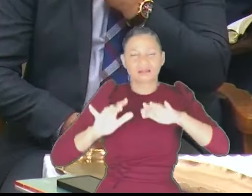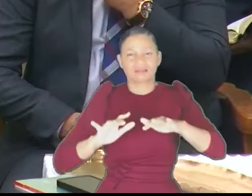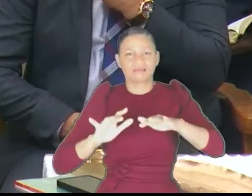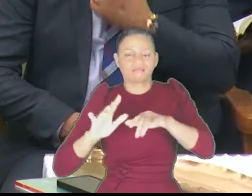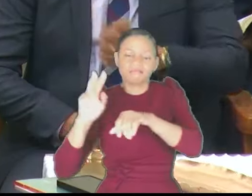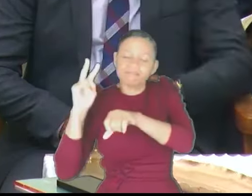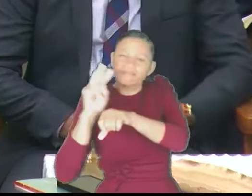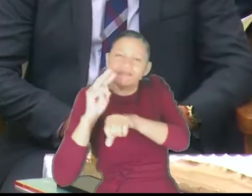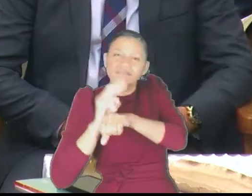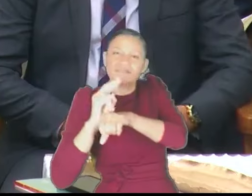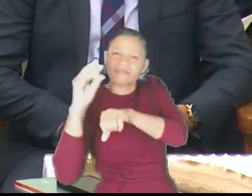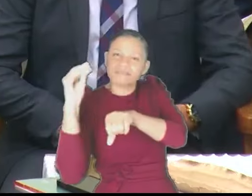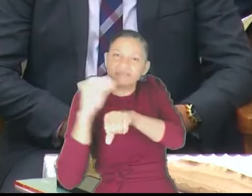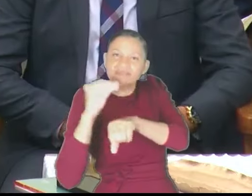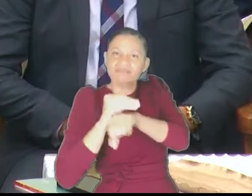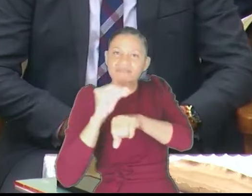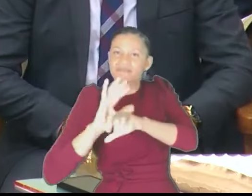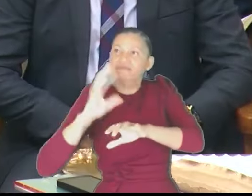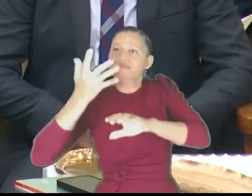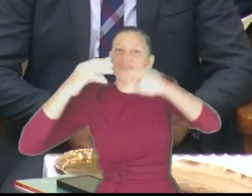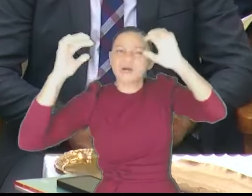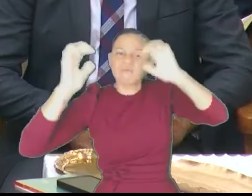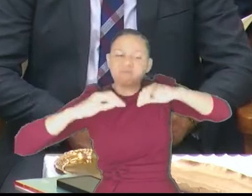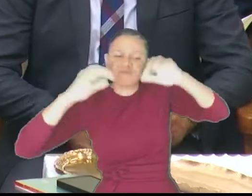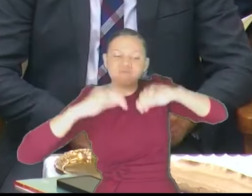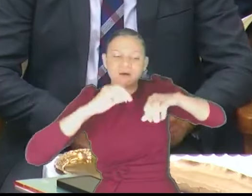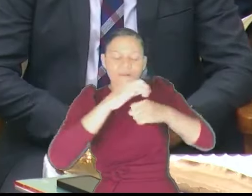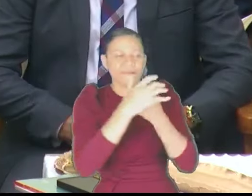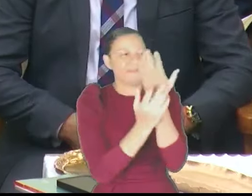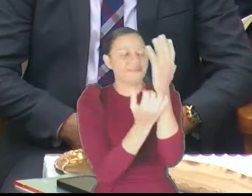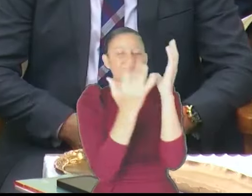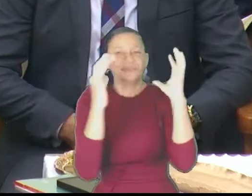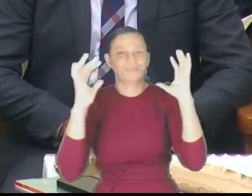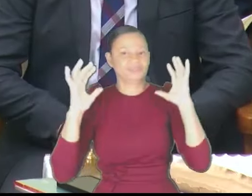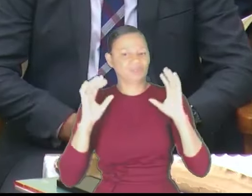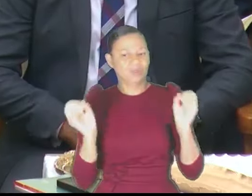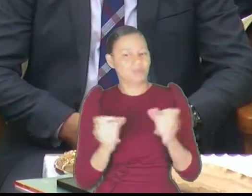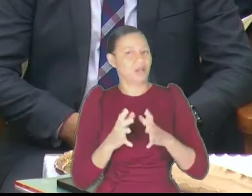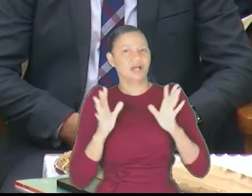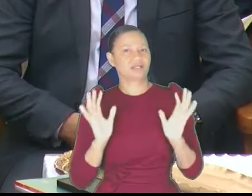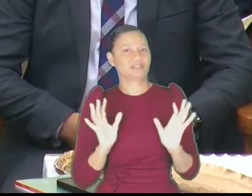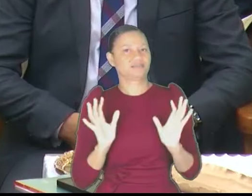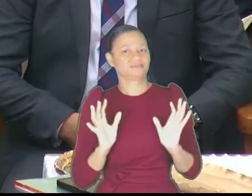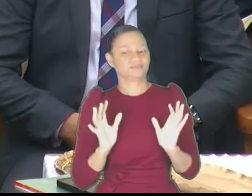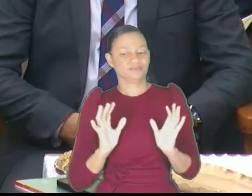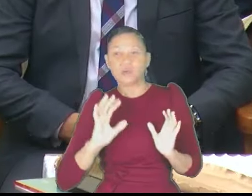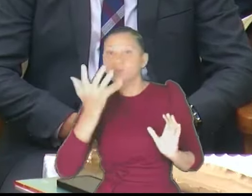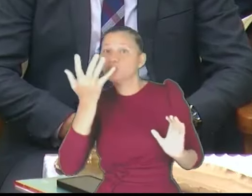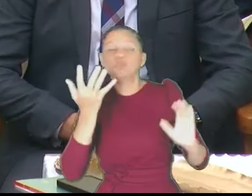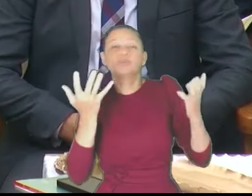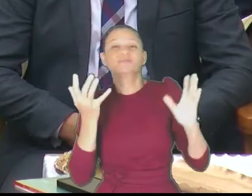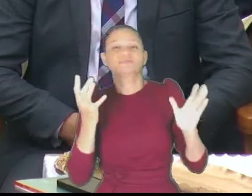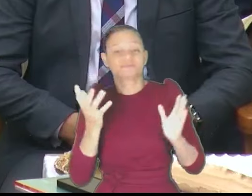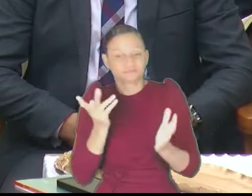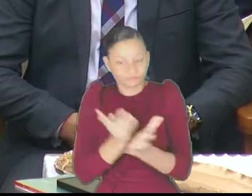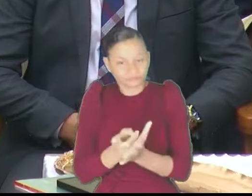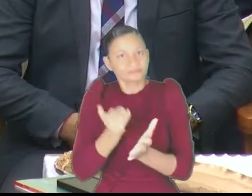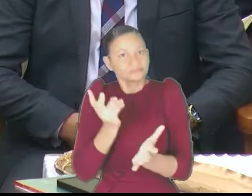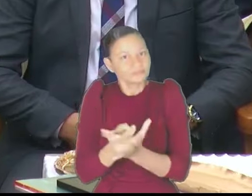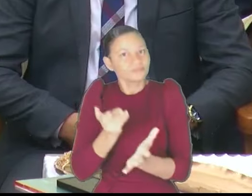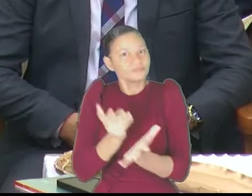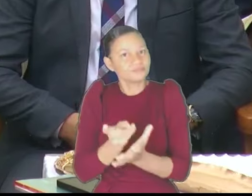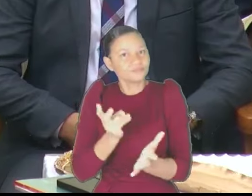que houver chuva. Então não era um milagre ocasional, primeiro era um milagre constante,